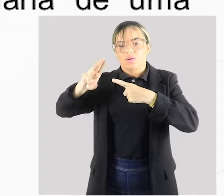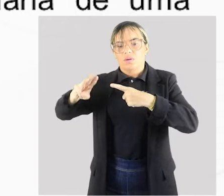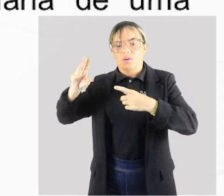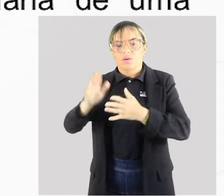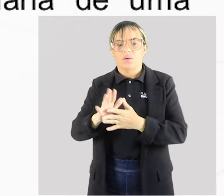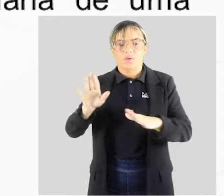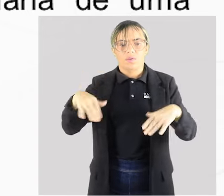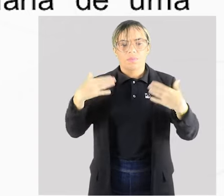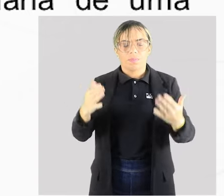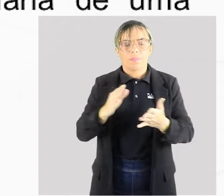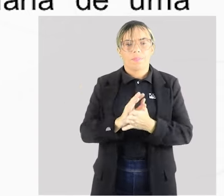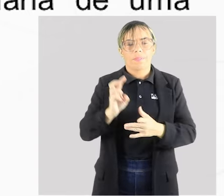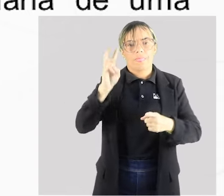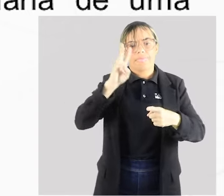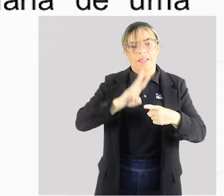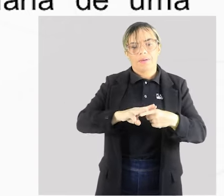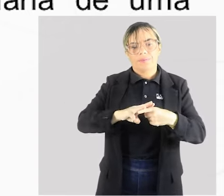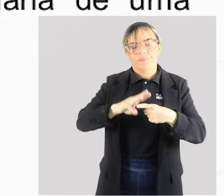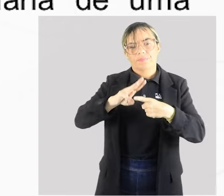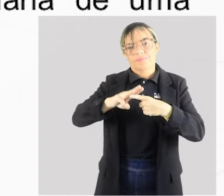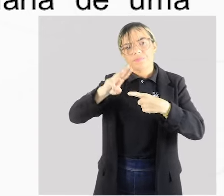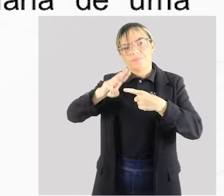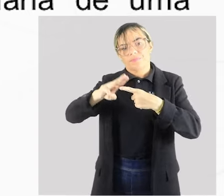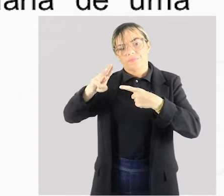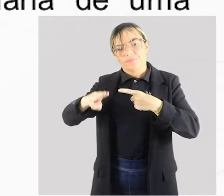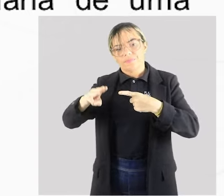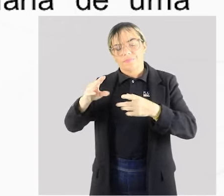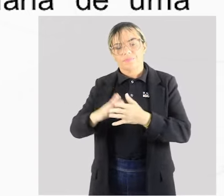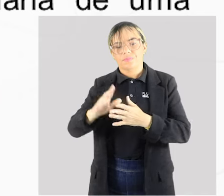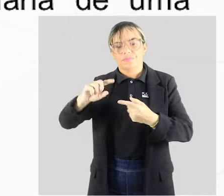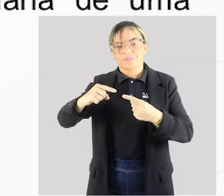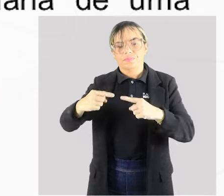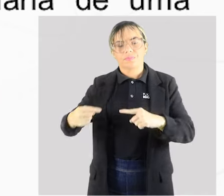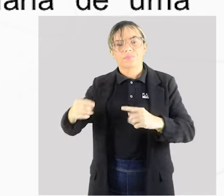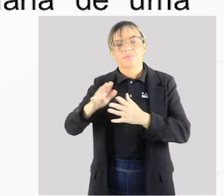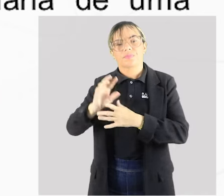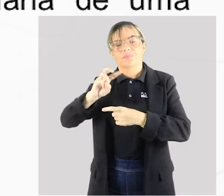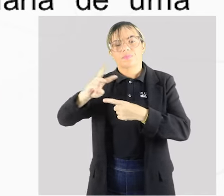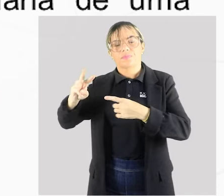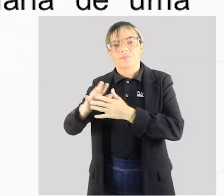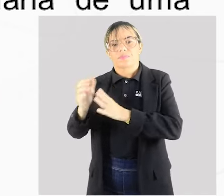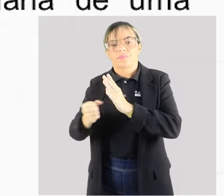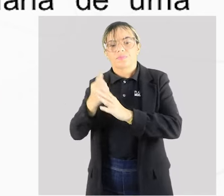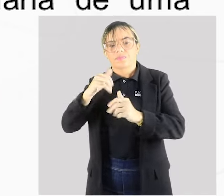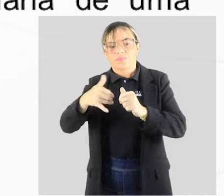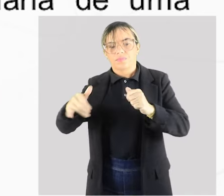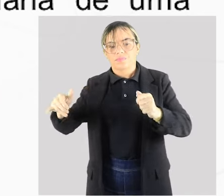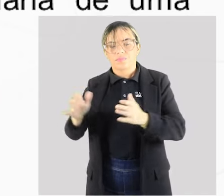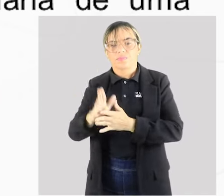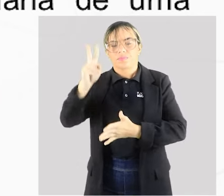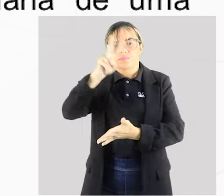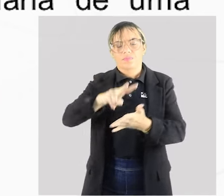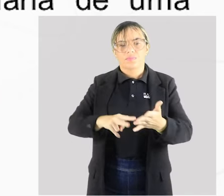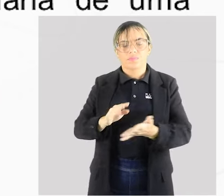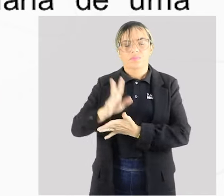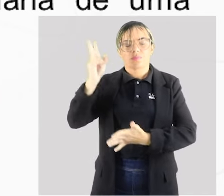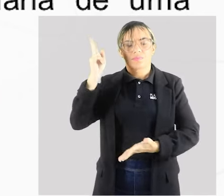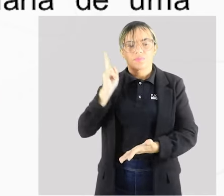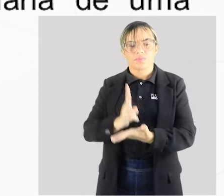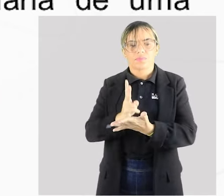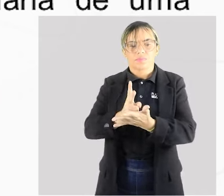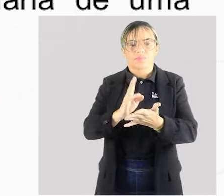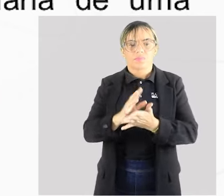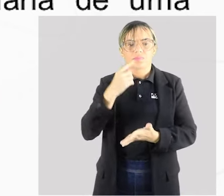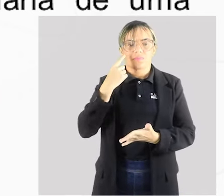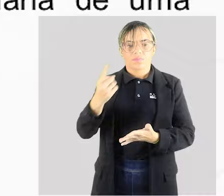bases né uma trinca um codom um aminoácido Tá certo então a leitura ela é sempre feita